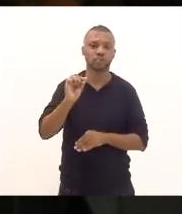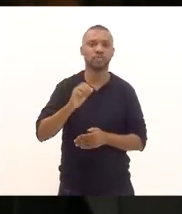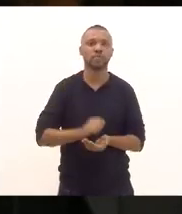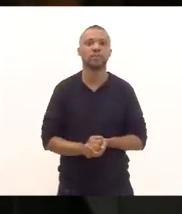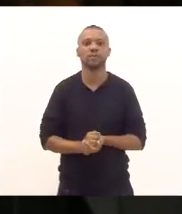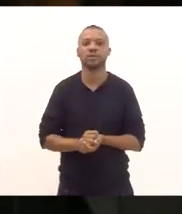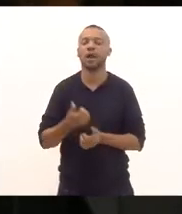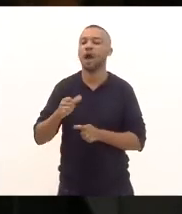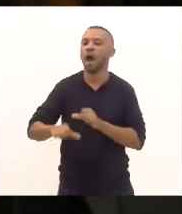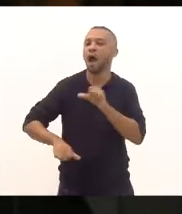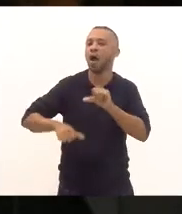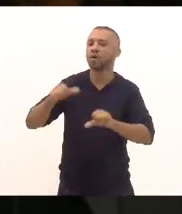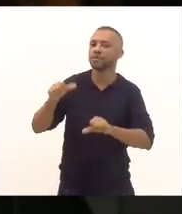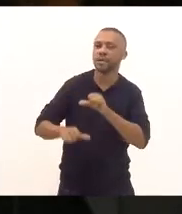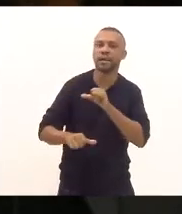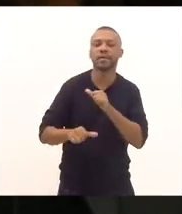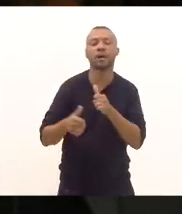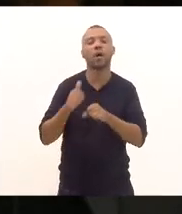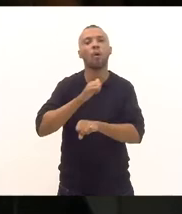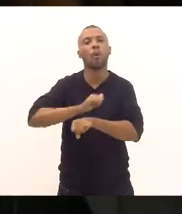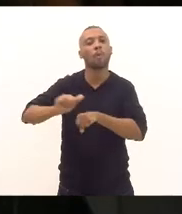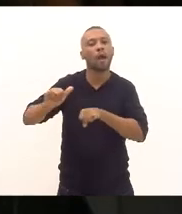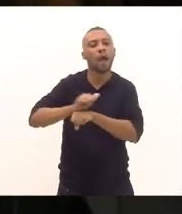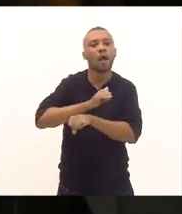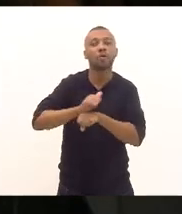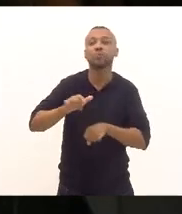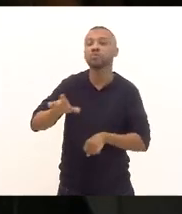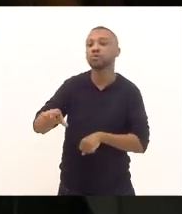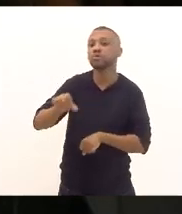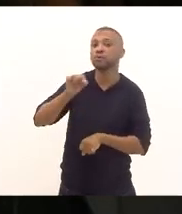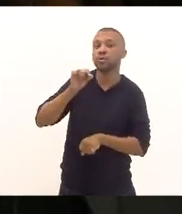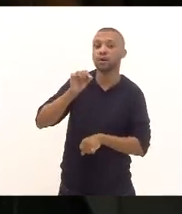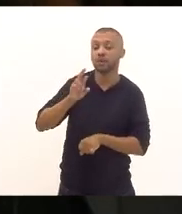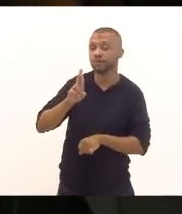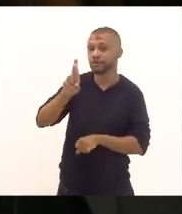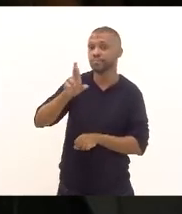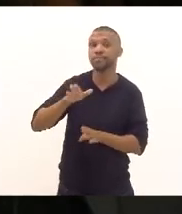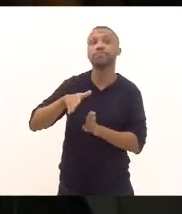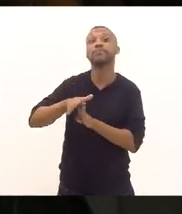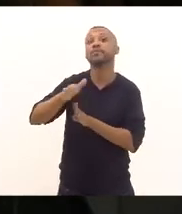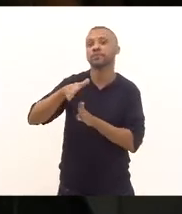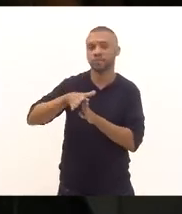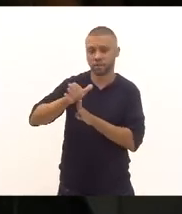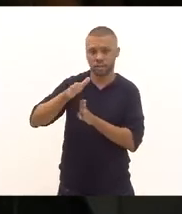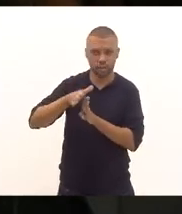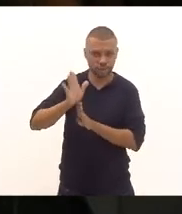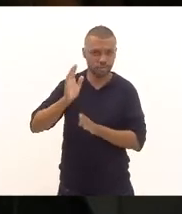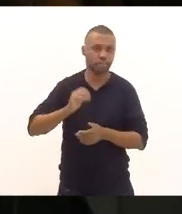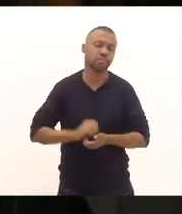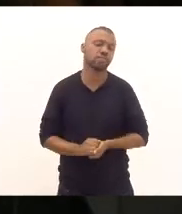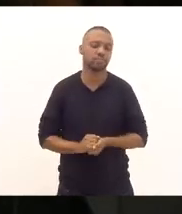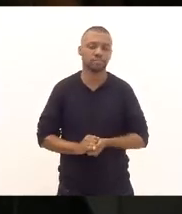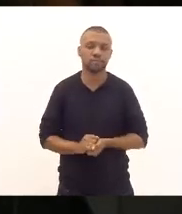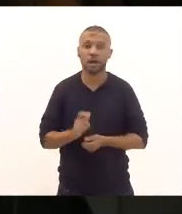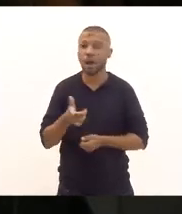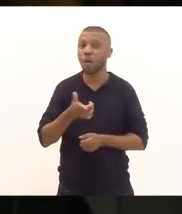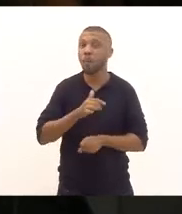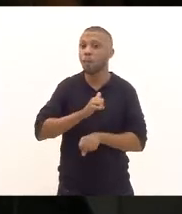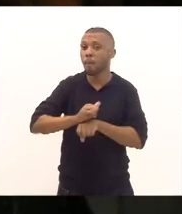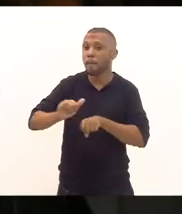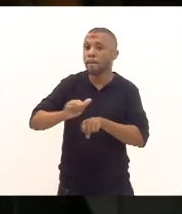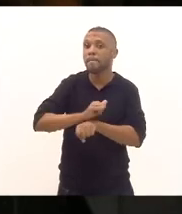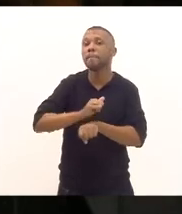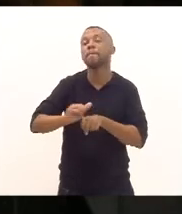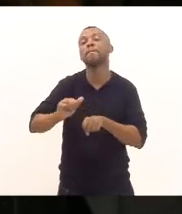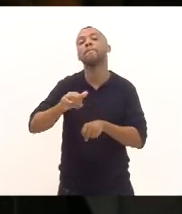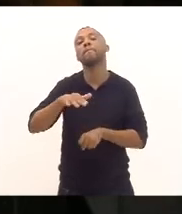altera o método de escolha dos conselheiros e passa a ser um método